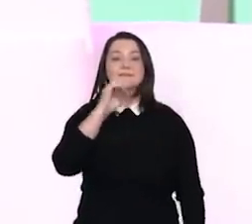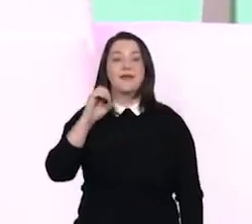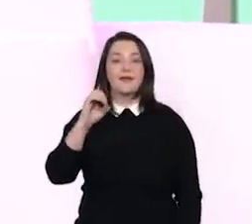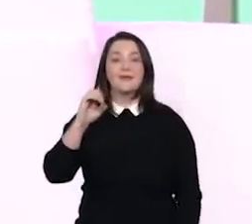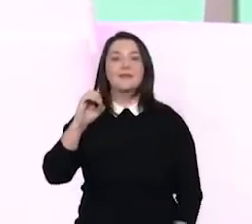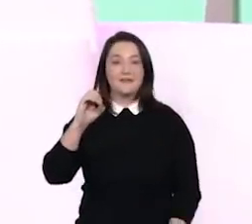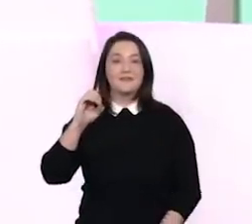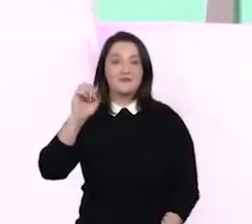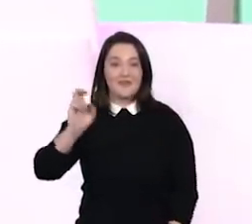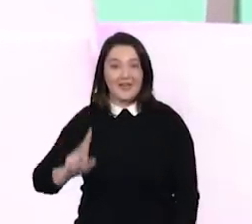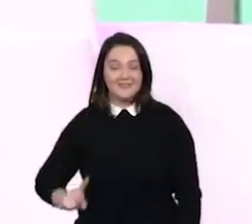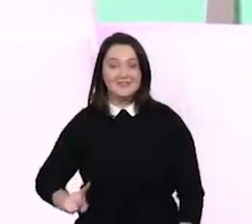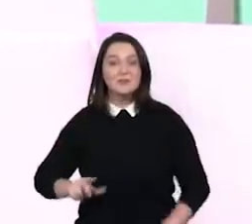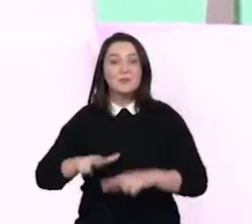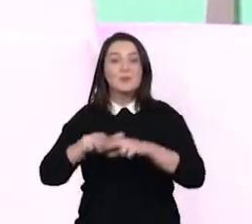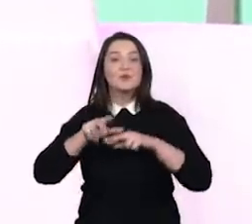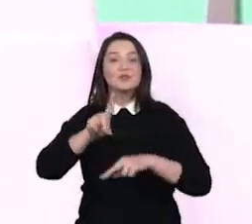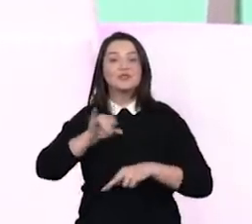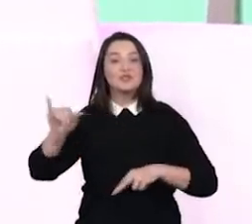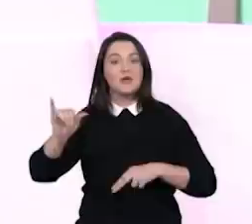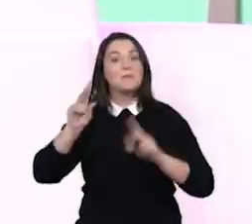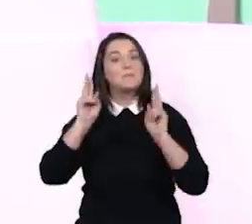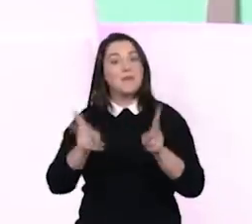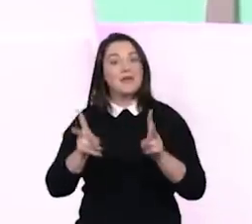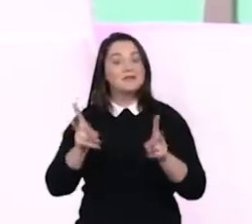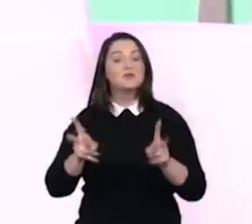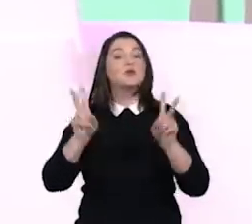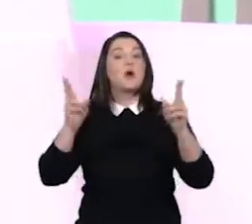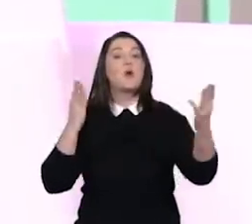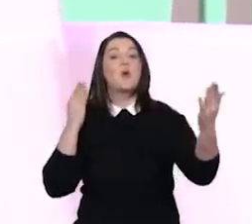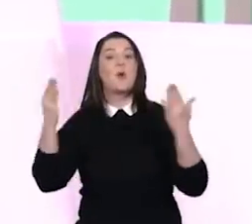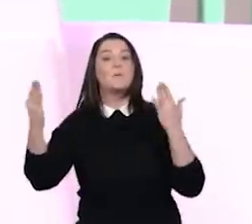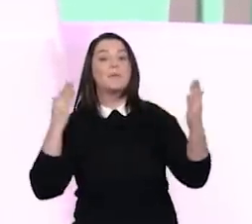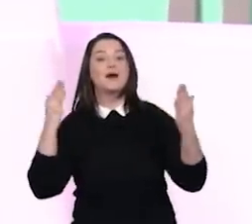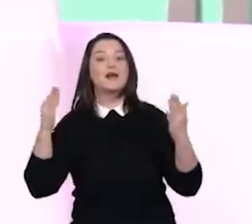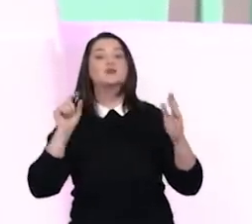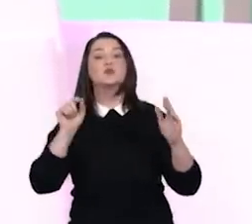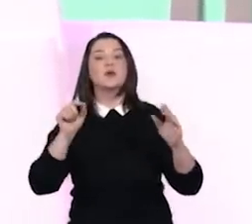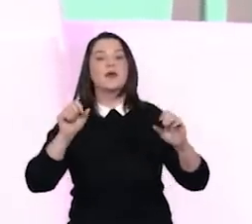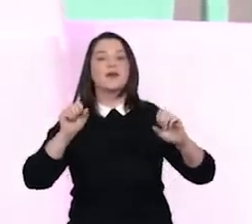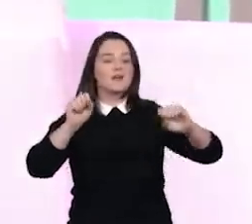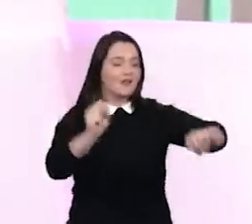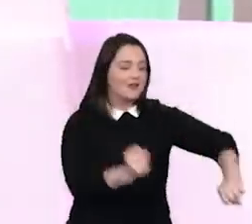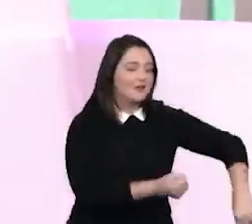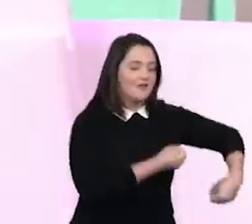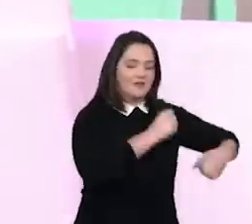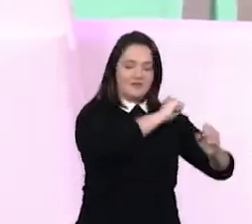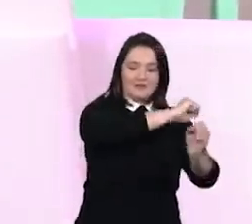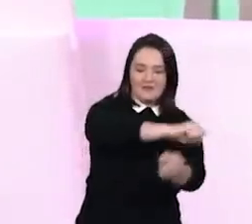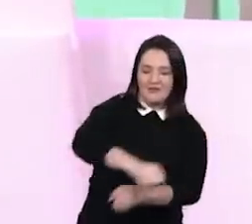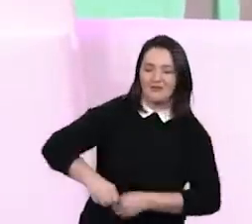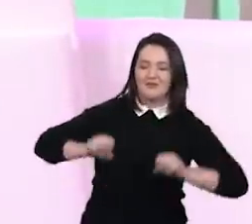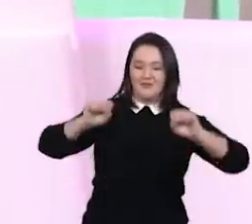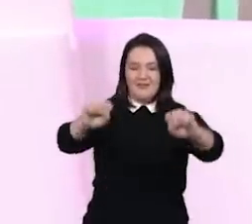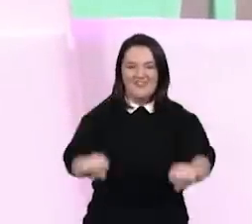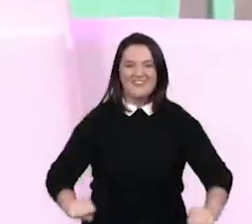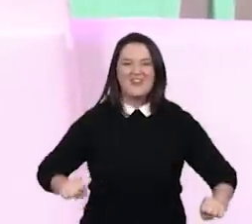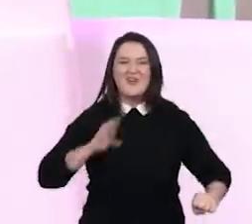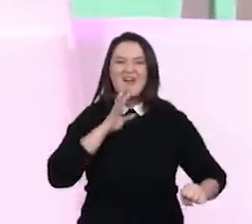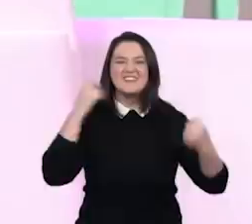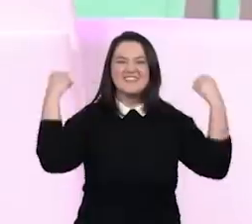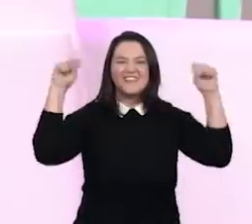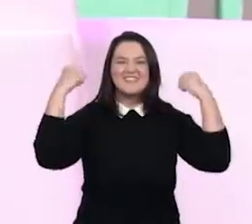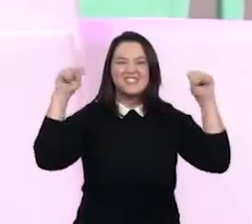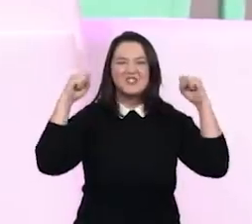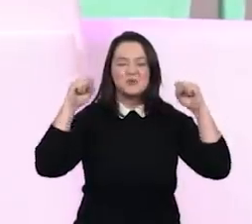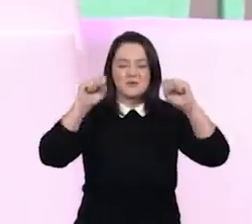mesmos efeitos cardiovasculares que fazer exercício de remo durante 10 minutos. Ó, você não precisa comprar um barquinho, não.